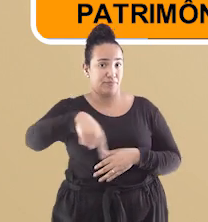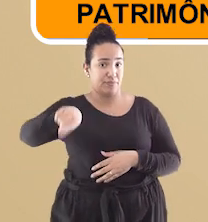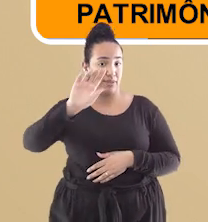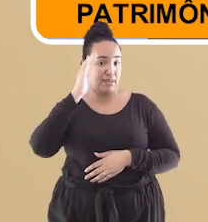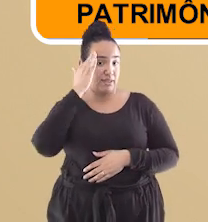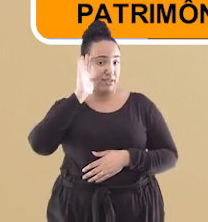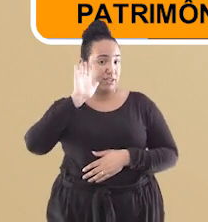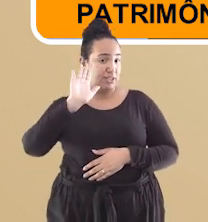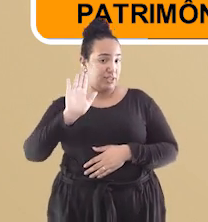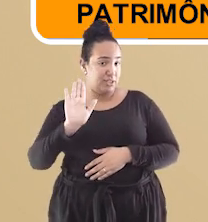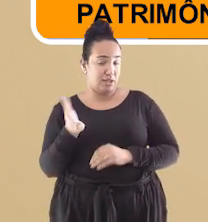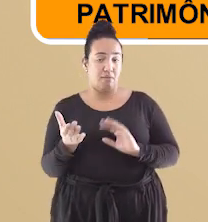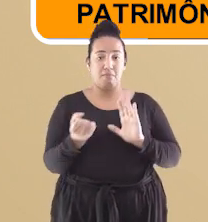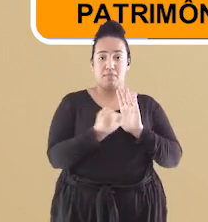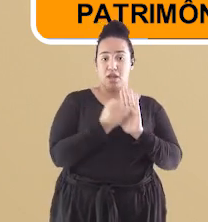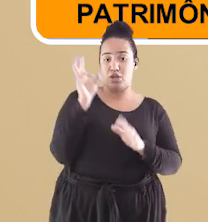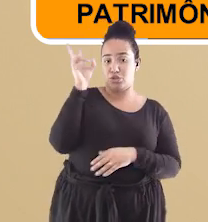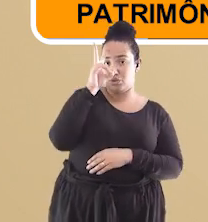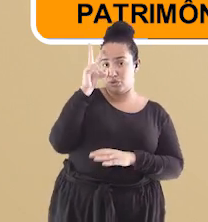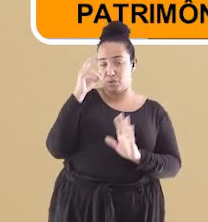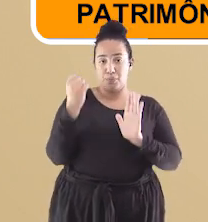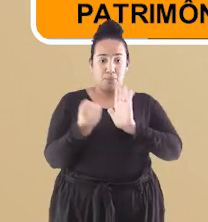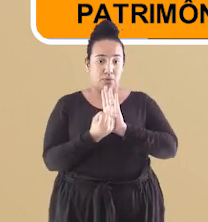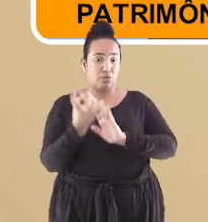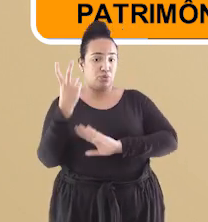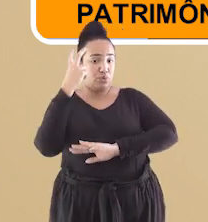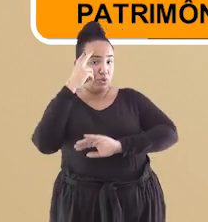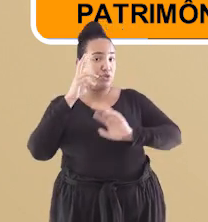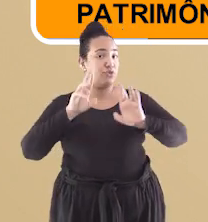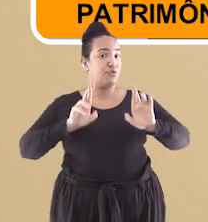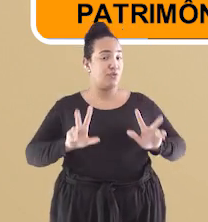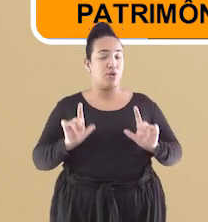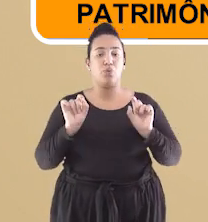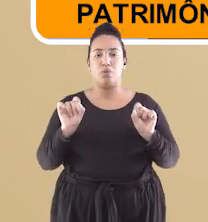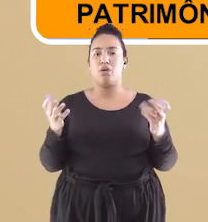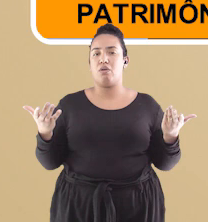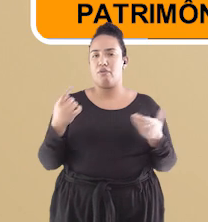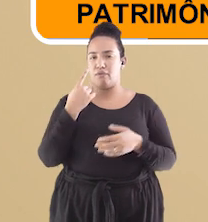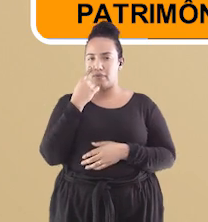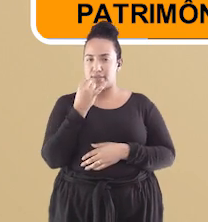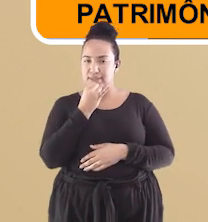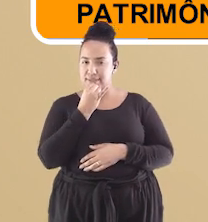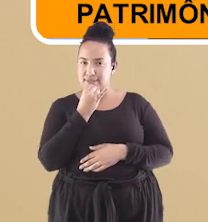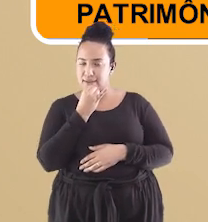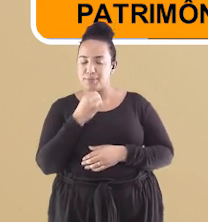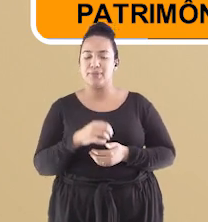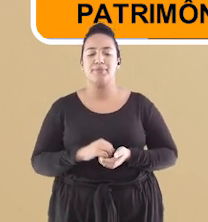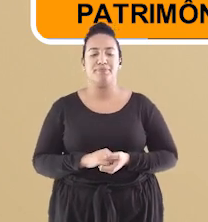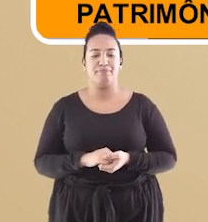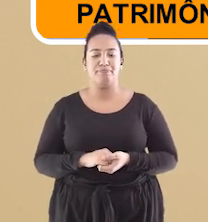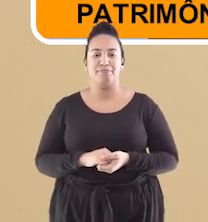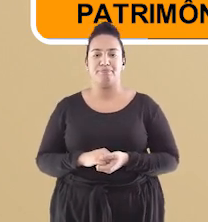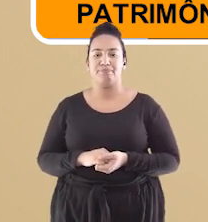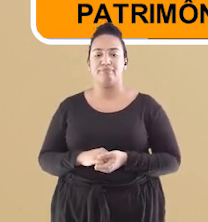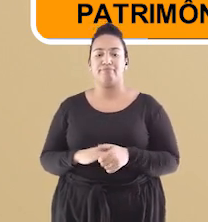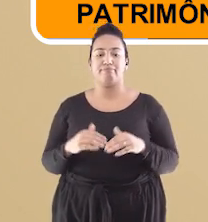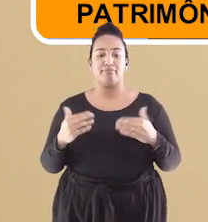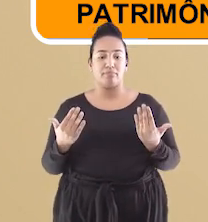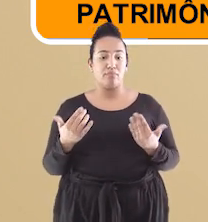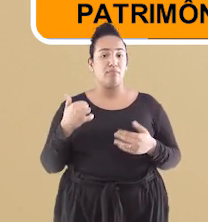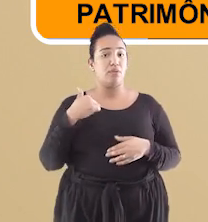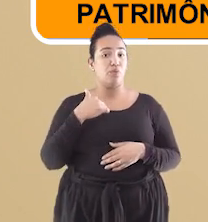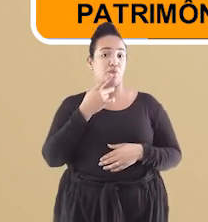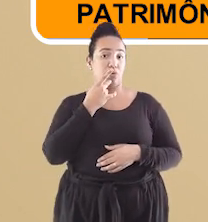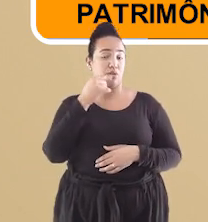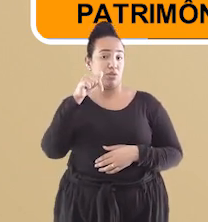patrimônio histórico, patrimônio cultural e qual a diferença entre eles, vamos ver alguns exemplos perto da gente? Eu já falei de dois no